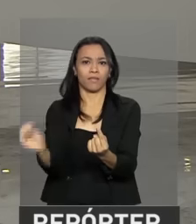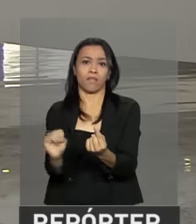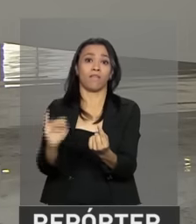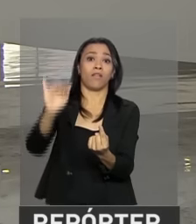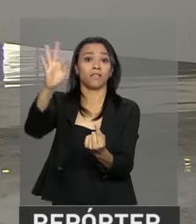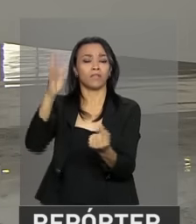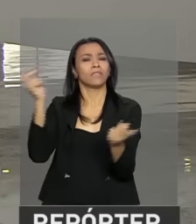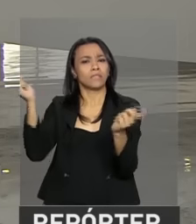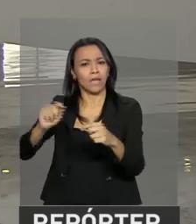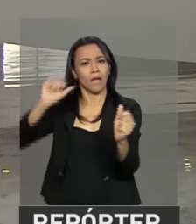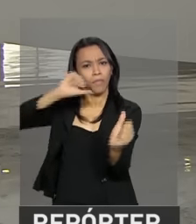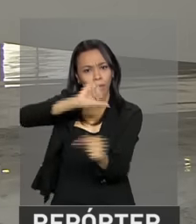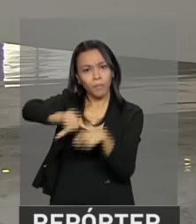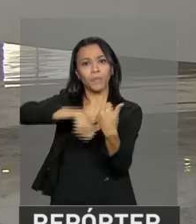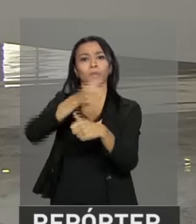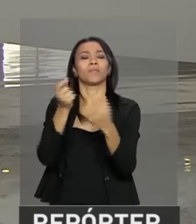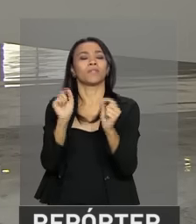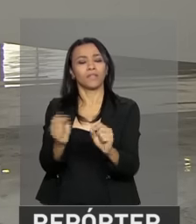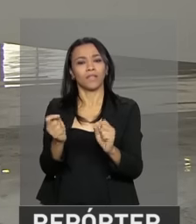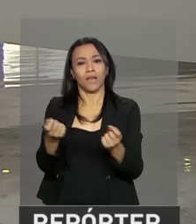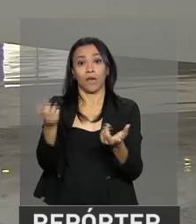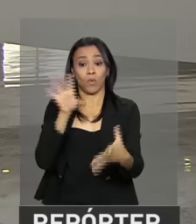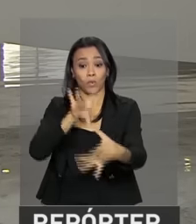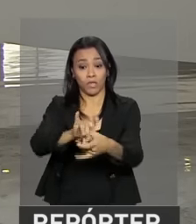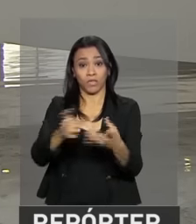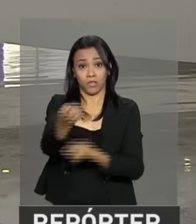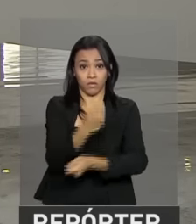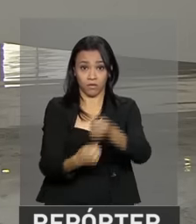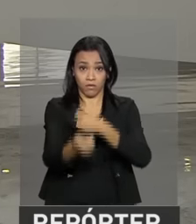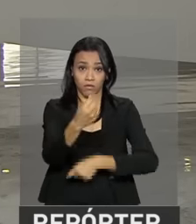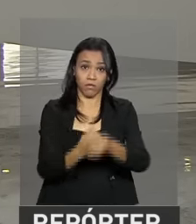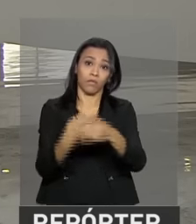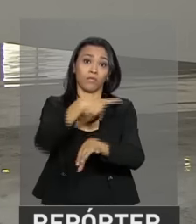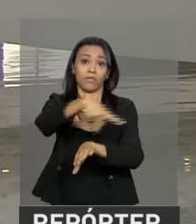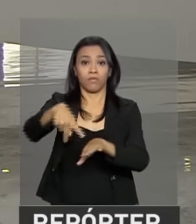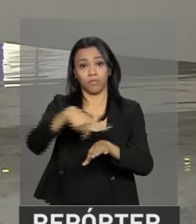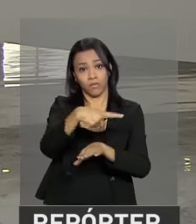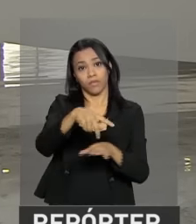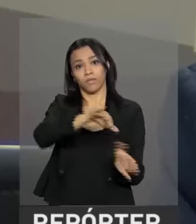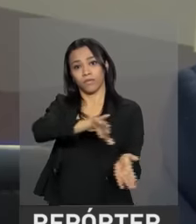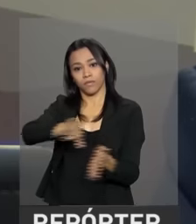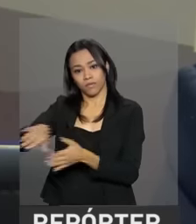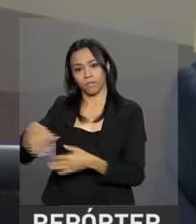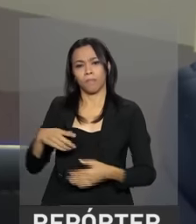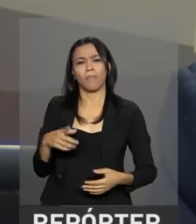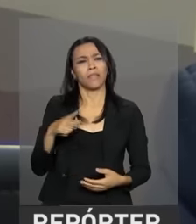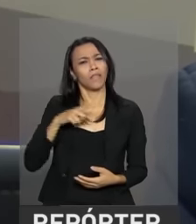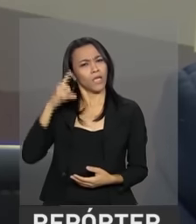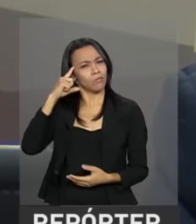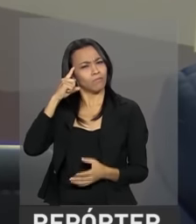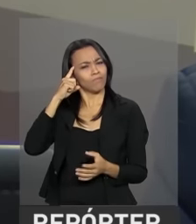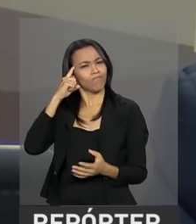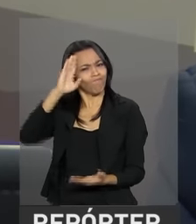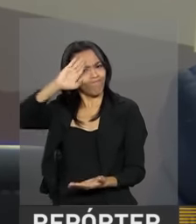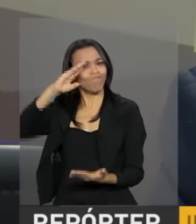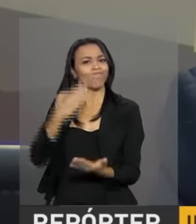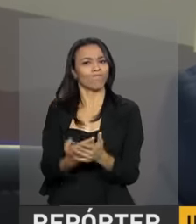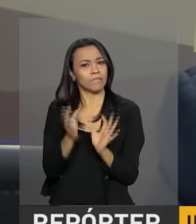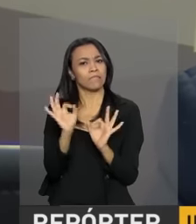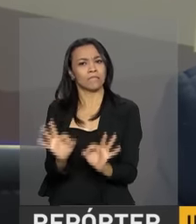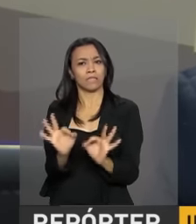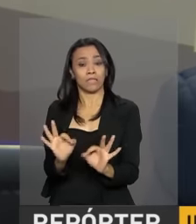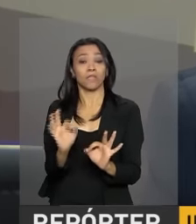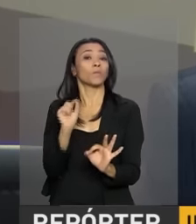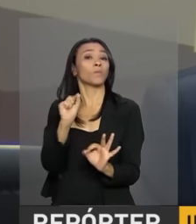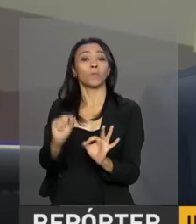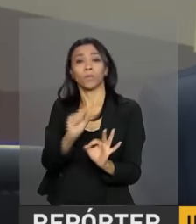possível reverter a situação econômica do país. Tenho absoluta confiança na reversão